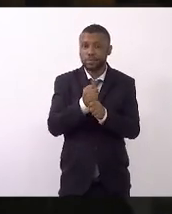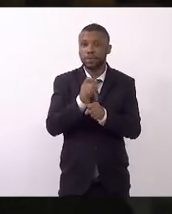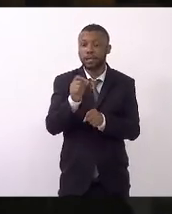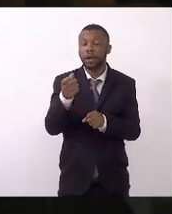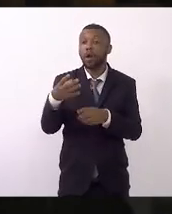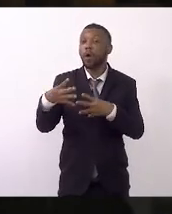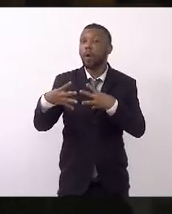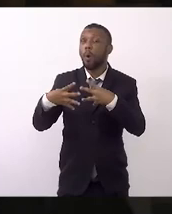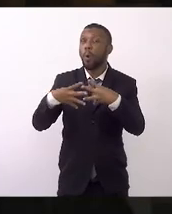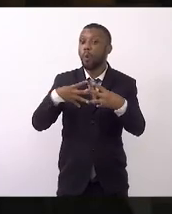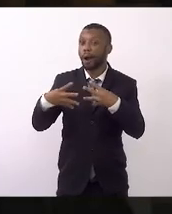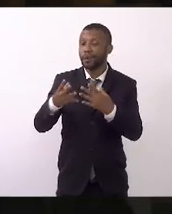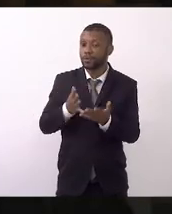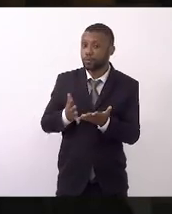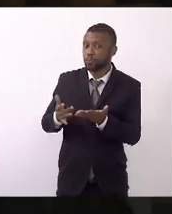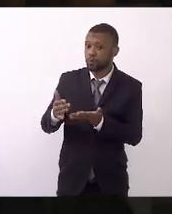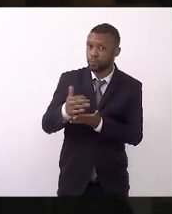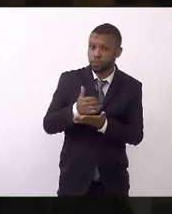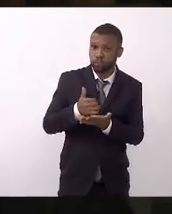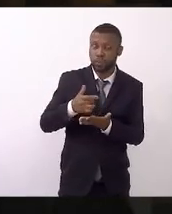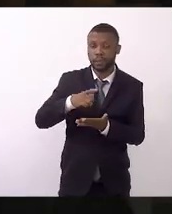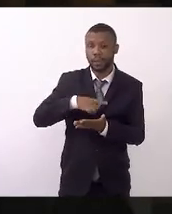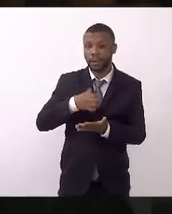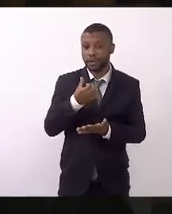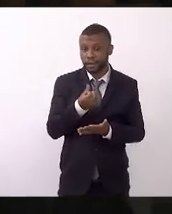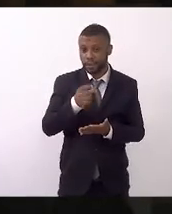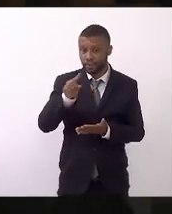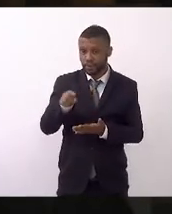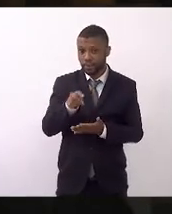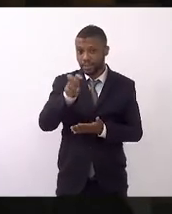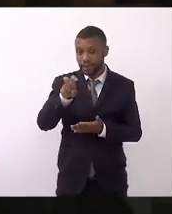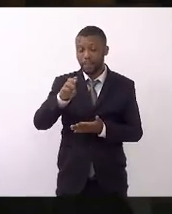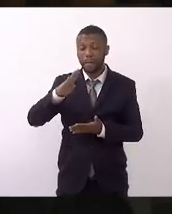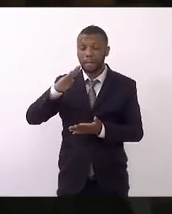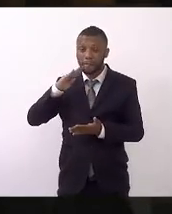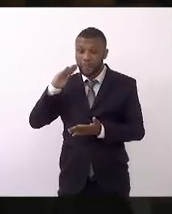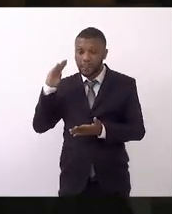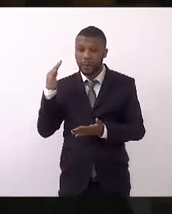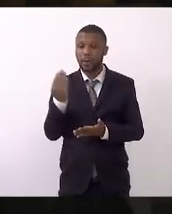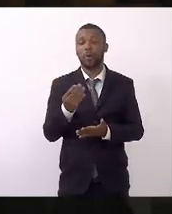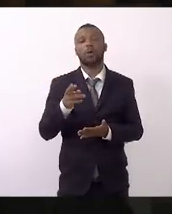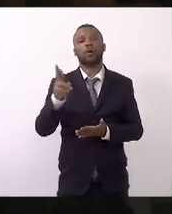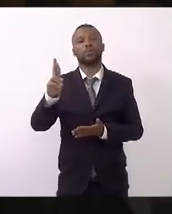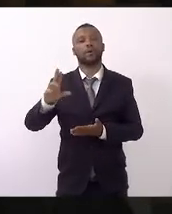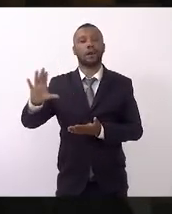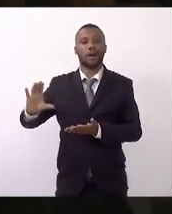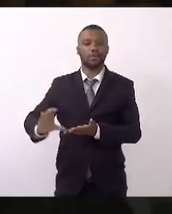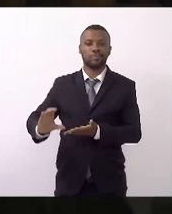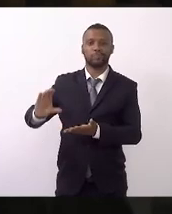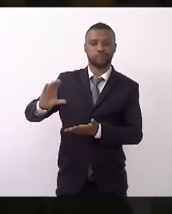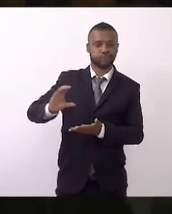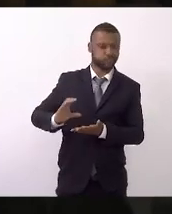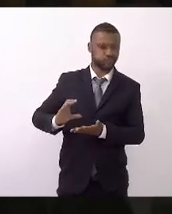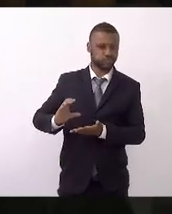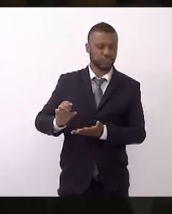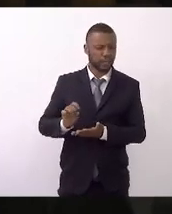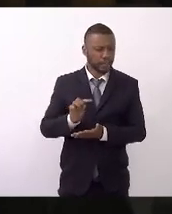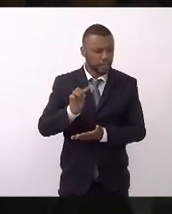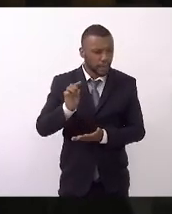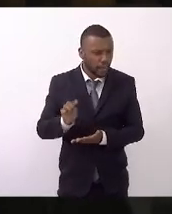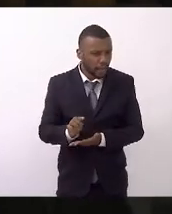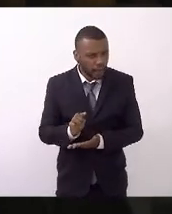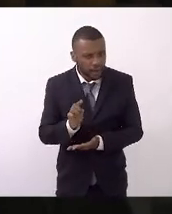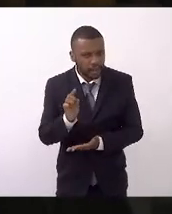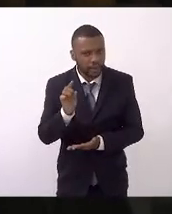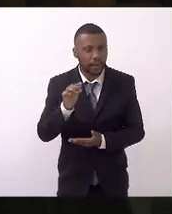Tesouro está com 6,5 bilhões de reais. Será que